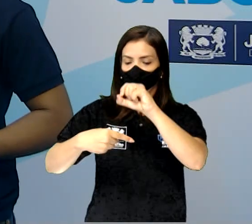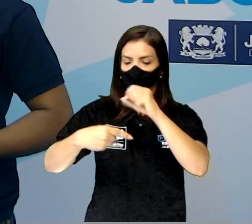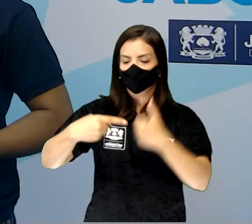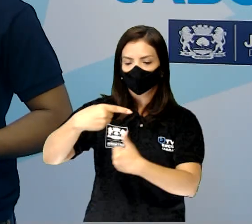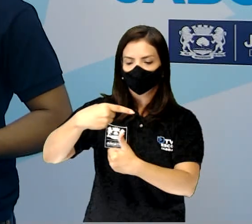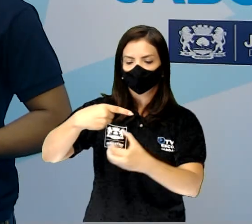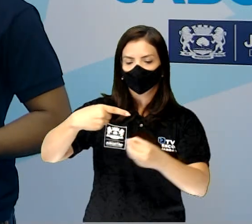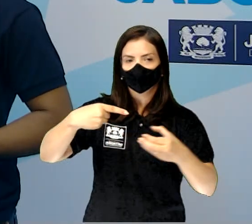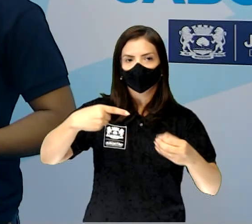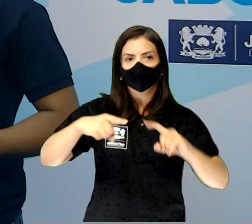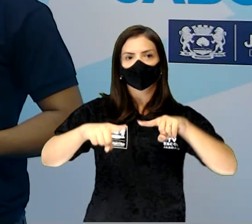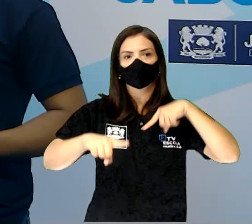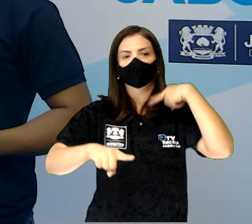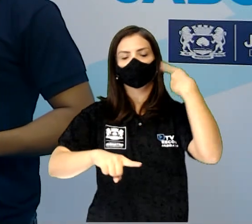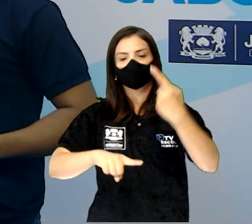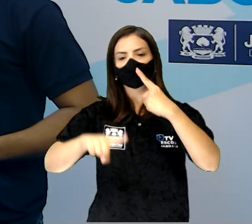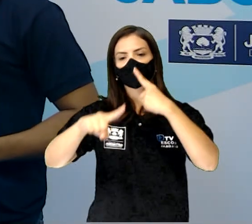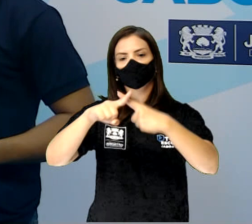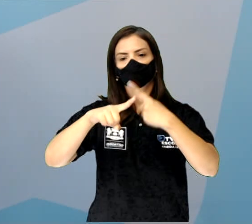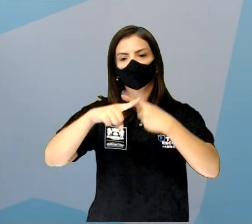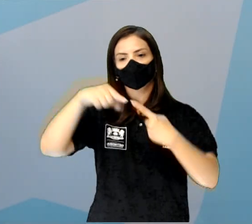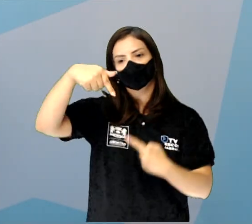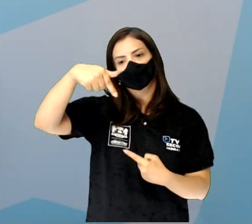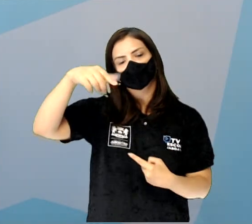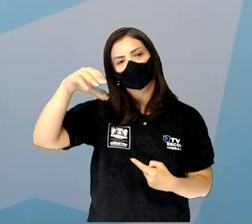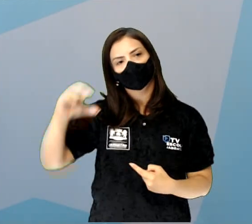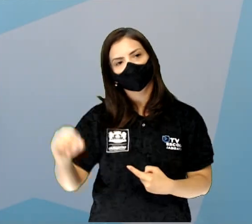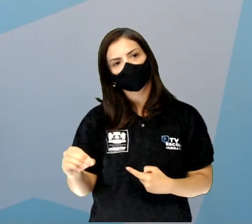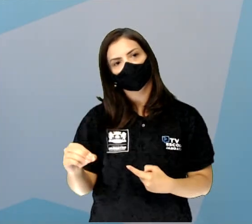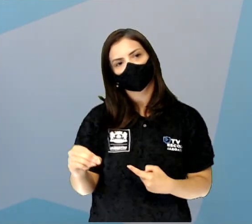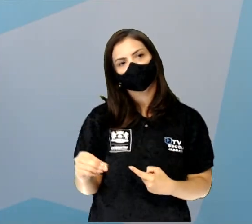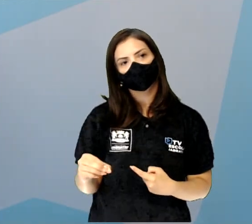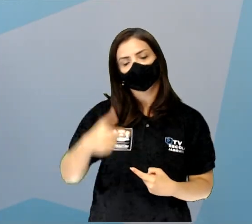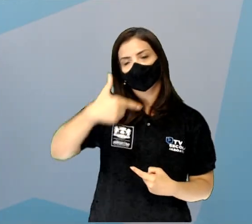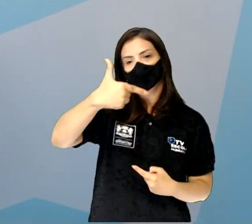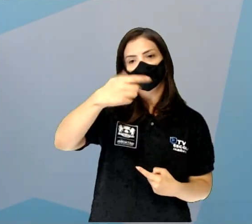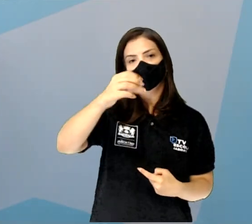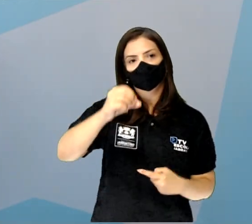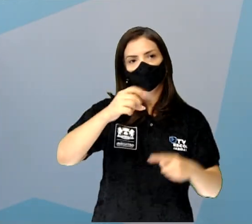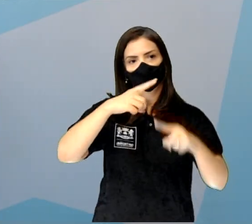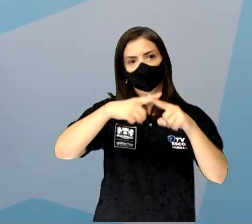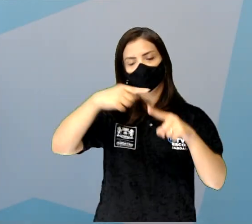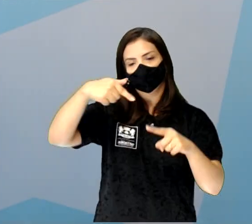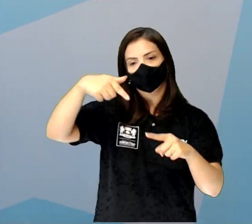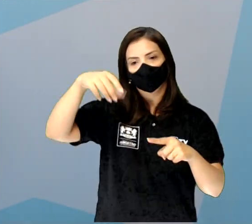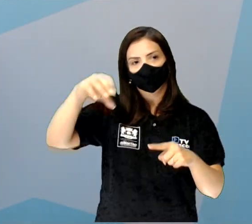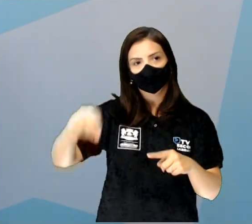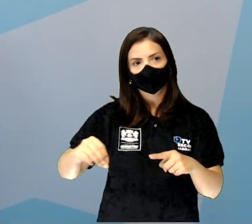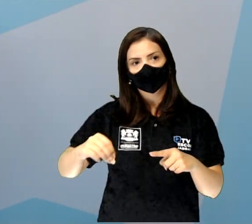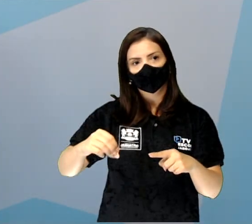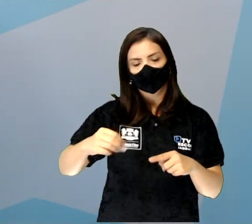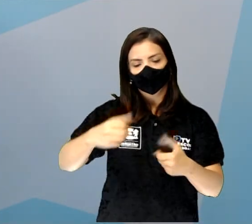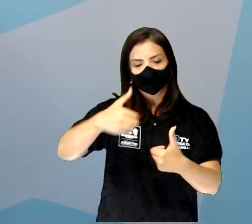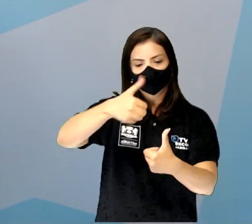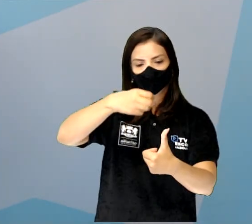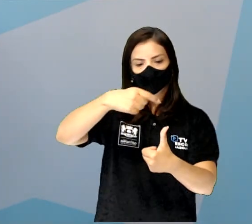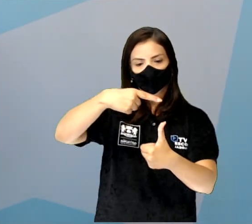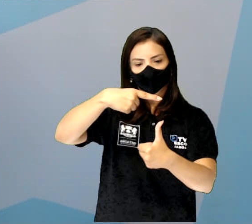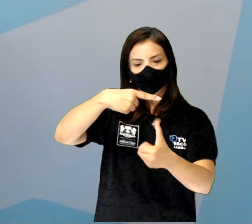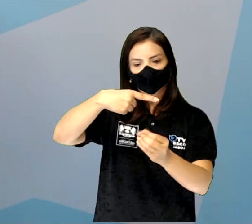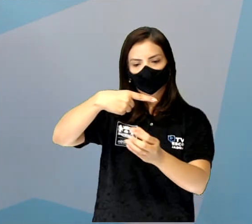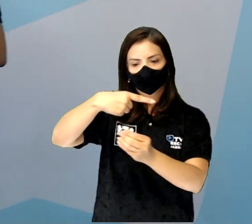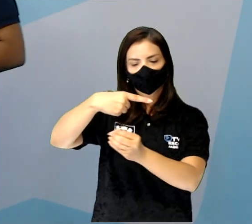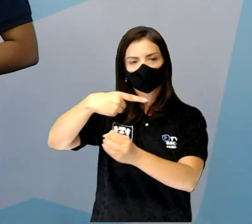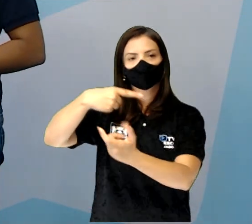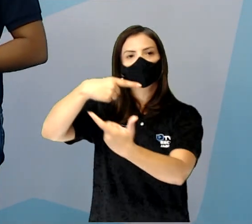valor, certo? E você usa o quê? Fração. 20 vezes 70 dá 1.400. E o 100 repete. E depois você